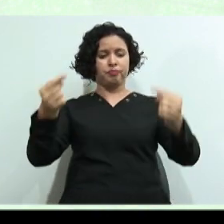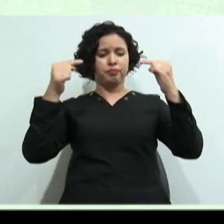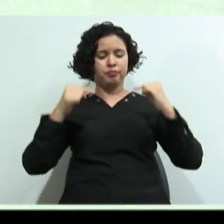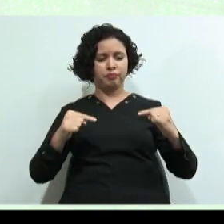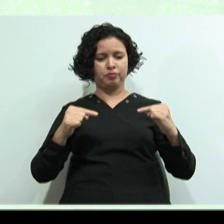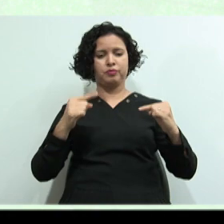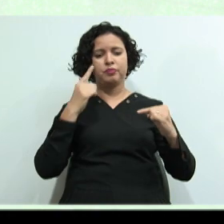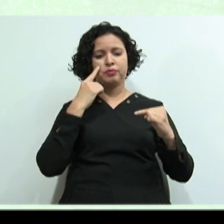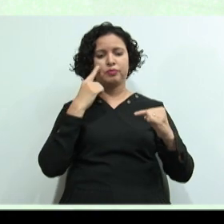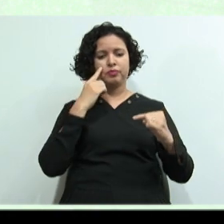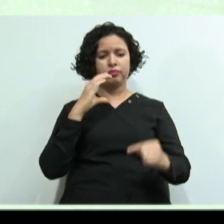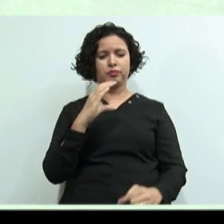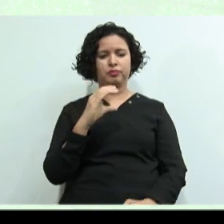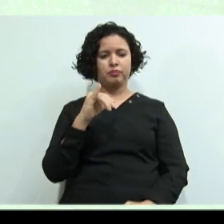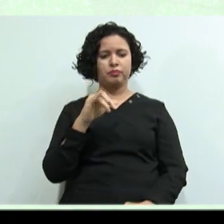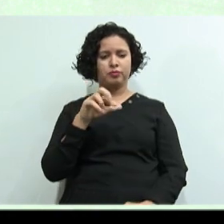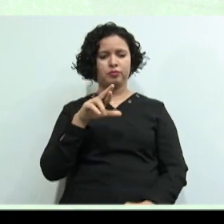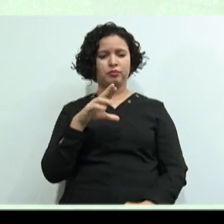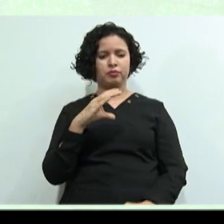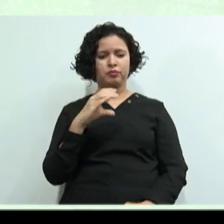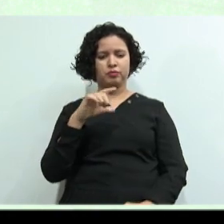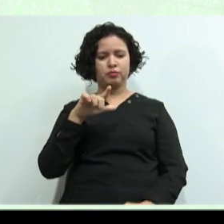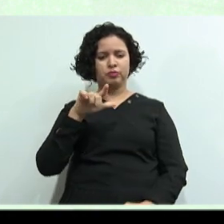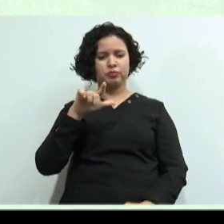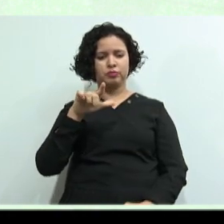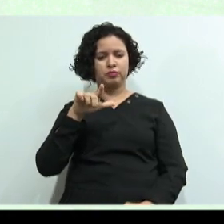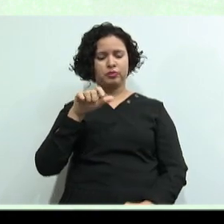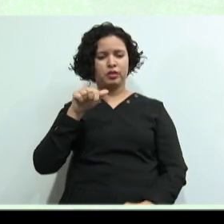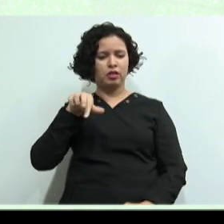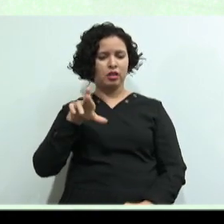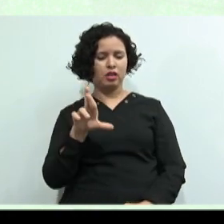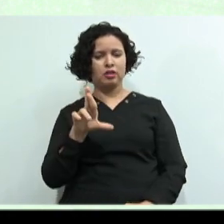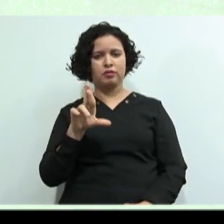sinal procurar e brincar.